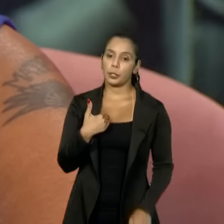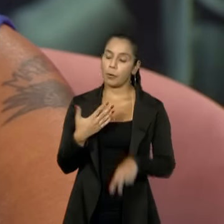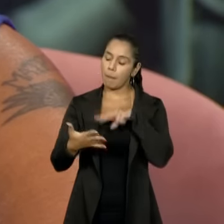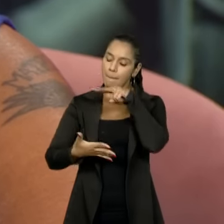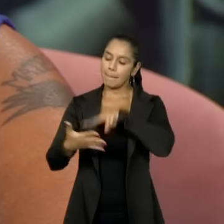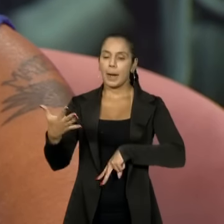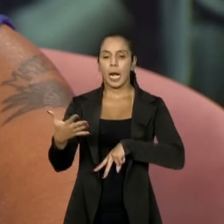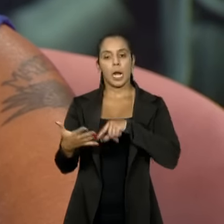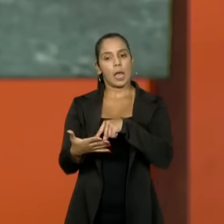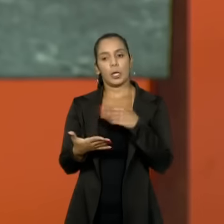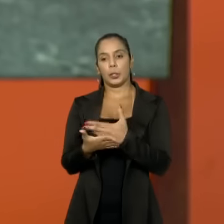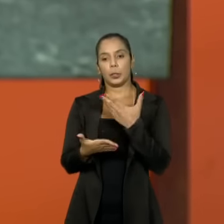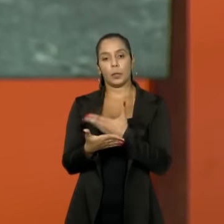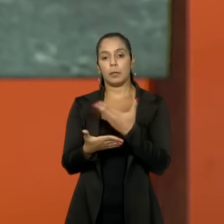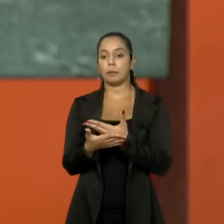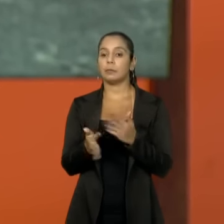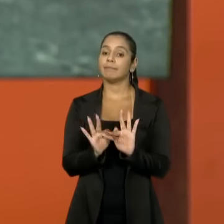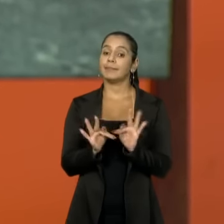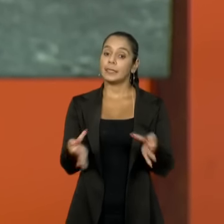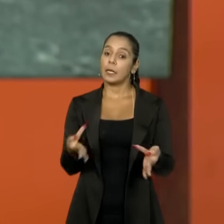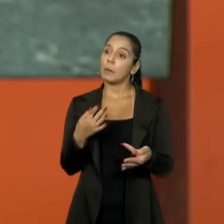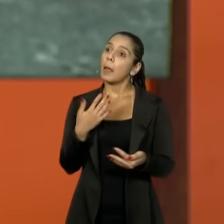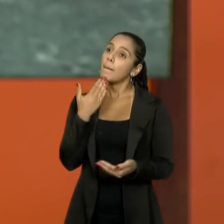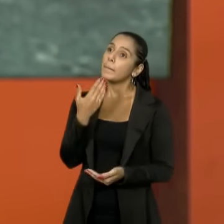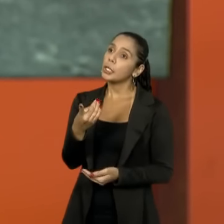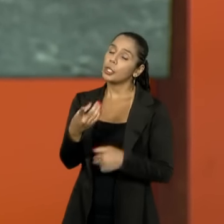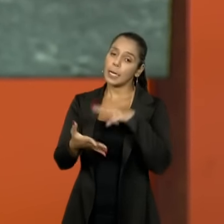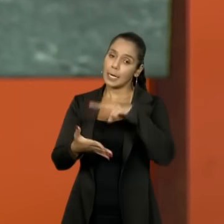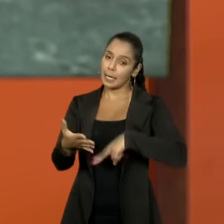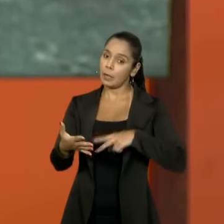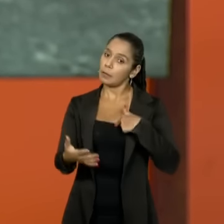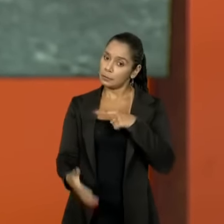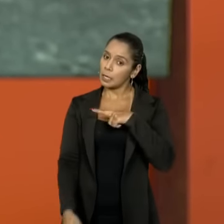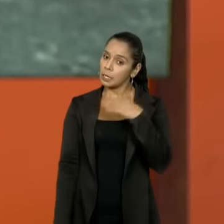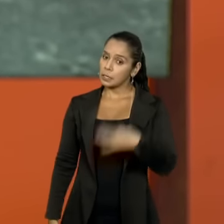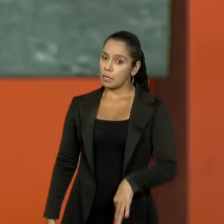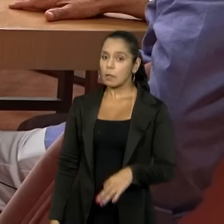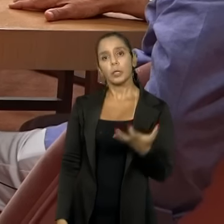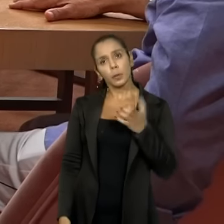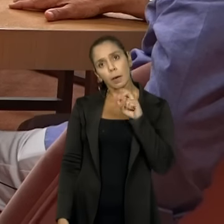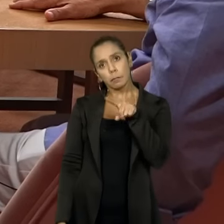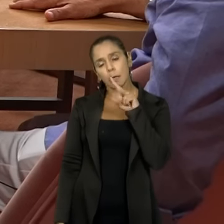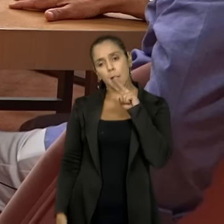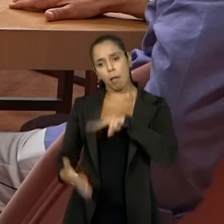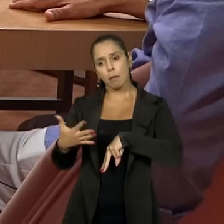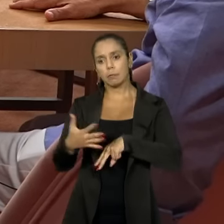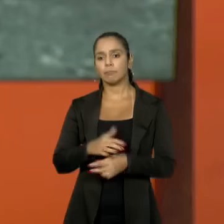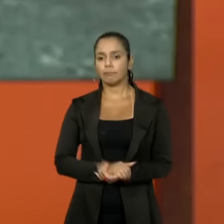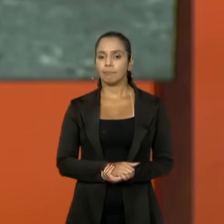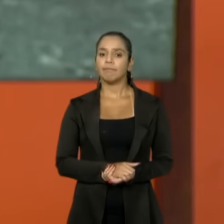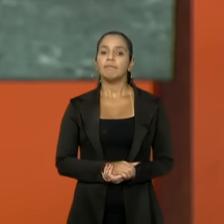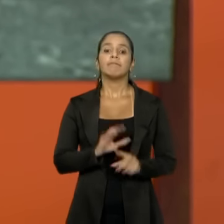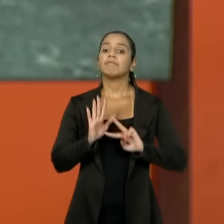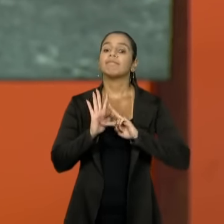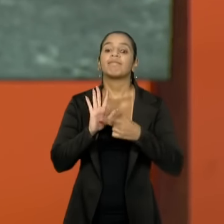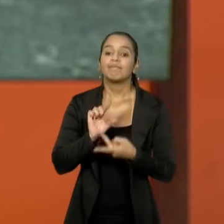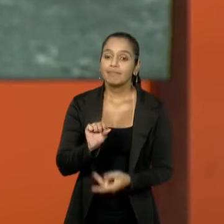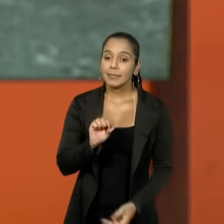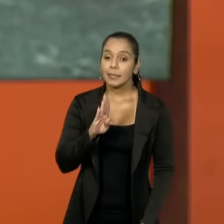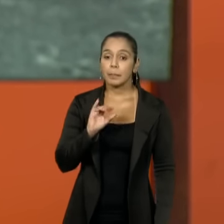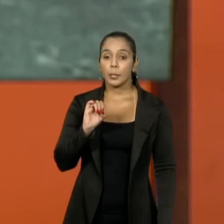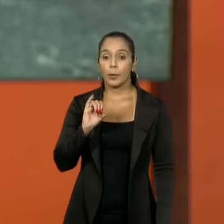livro. Eu simplesmente pedi a ele que lesse. Ele falou, mas você tem certeza? Eu falei, eu quero que você leia. Ou seja, uma